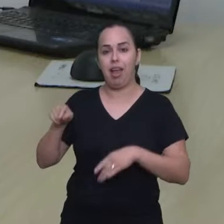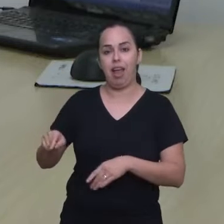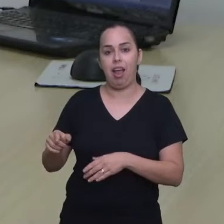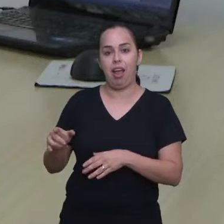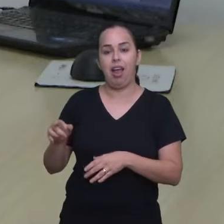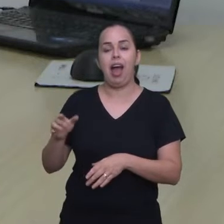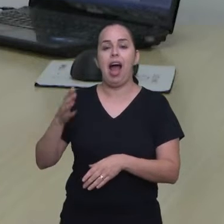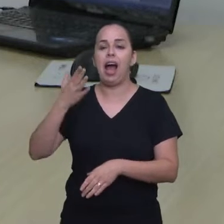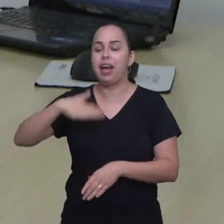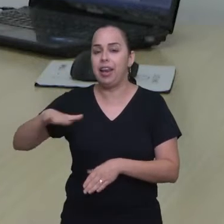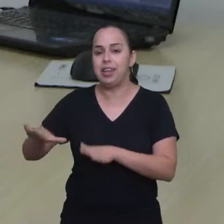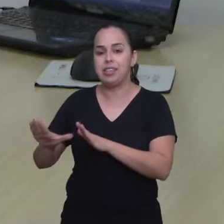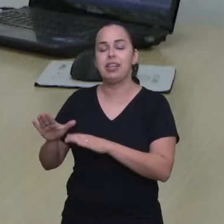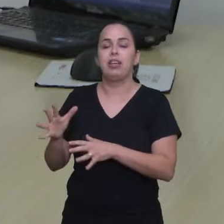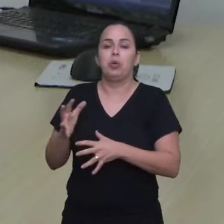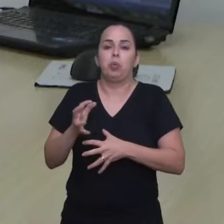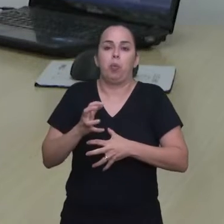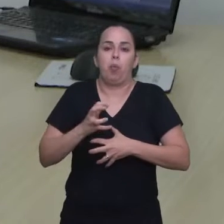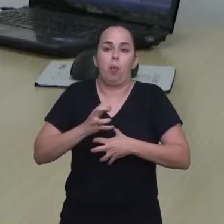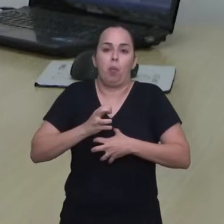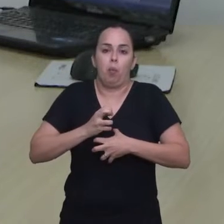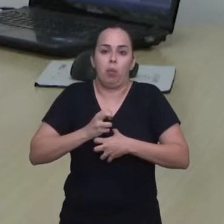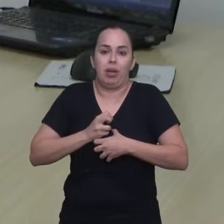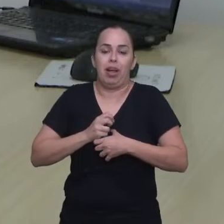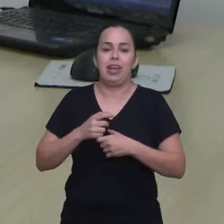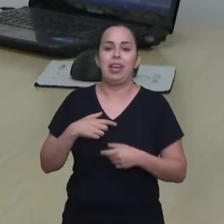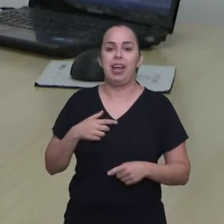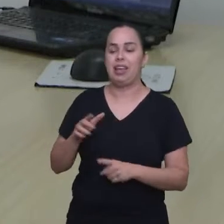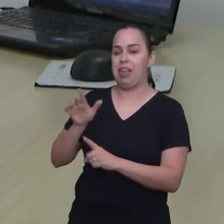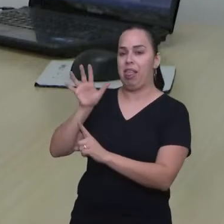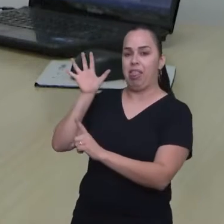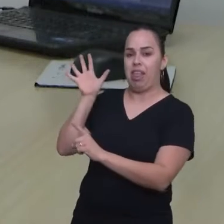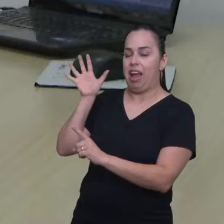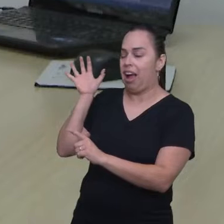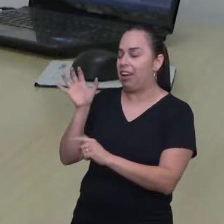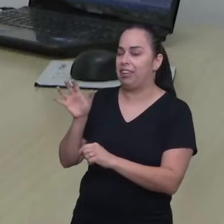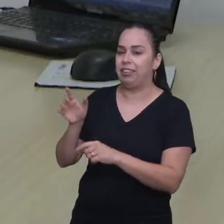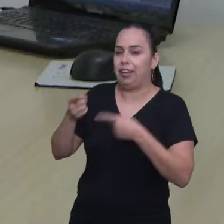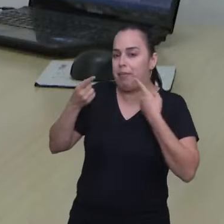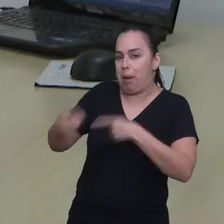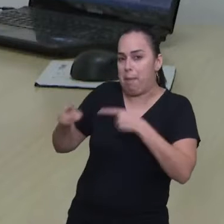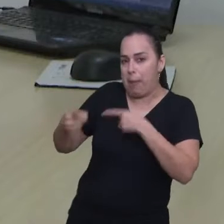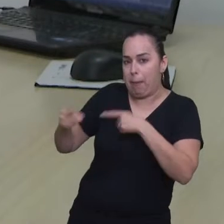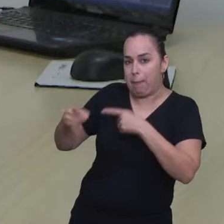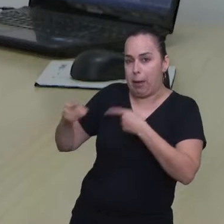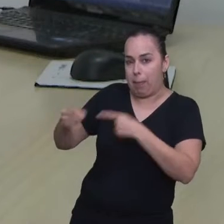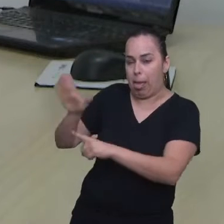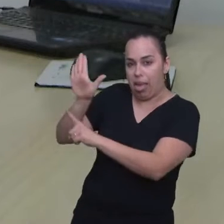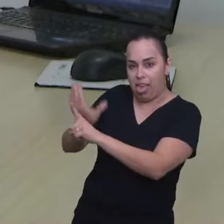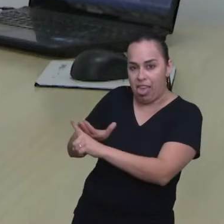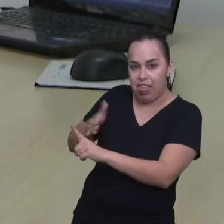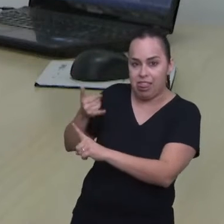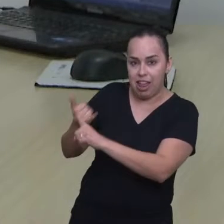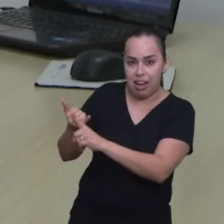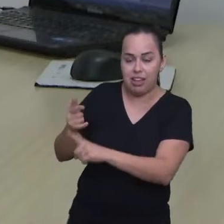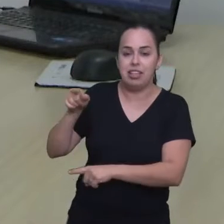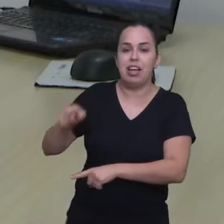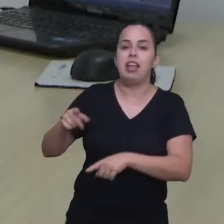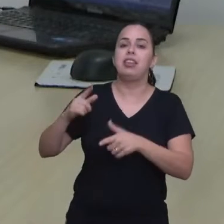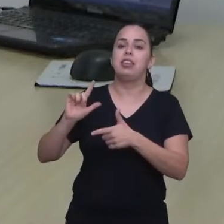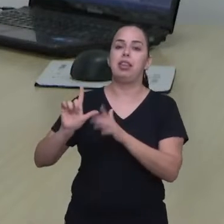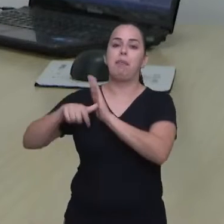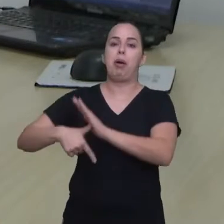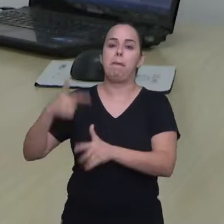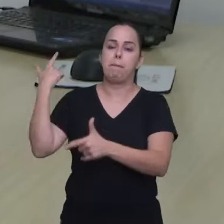ficando mais retraída, ela às vezes vira alvo de chacota e aí não quer mais ir à escola, e isso tudo vão gerando